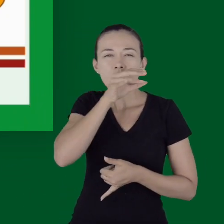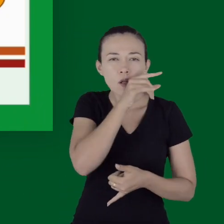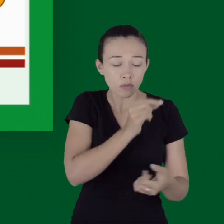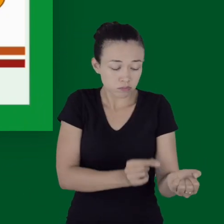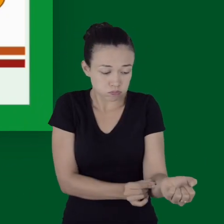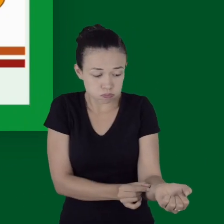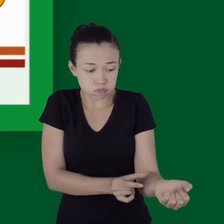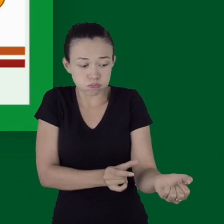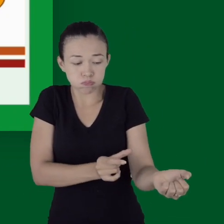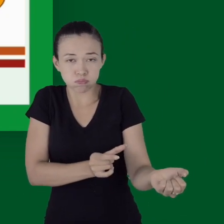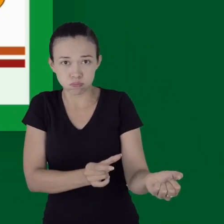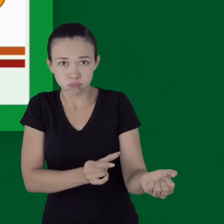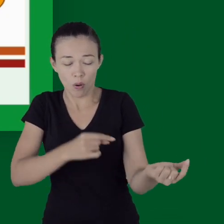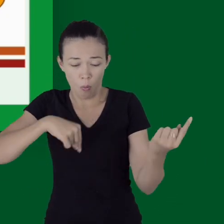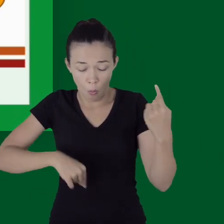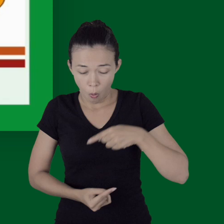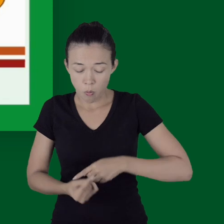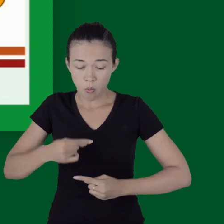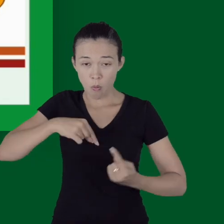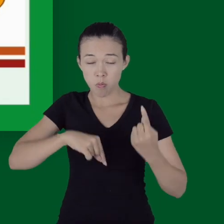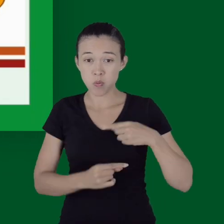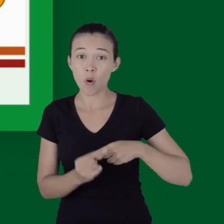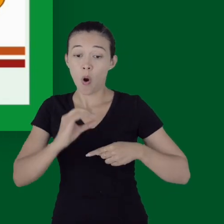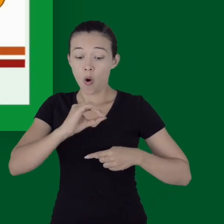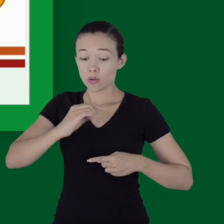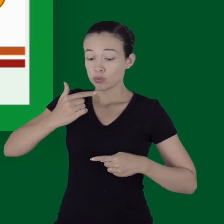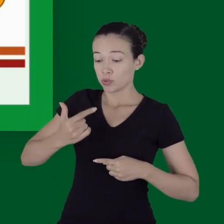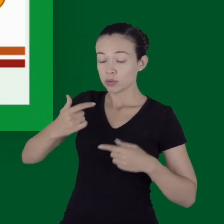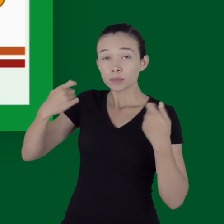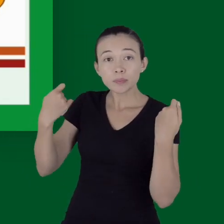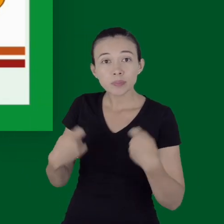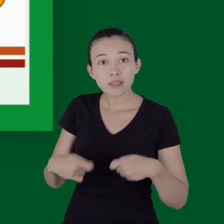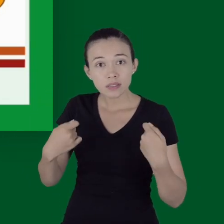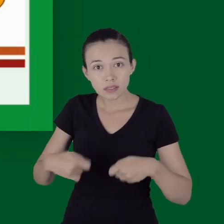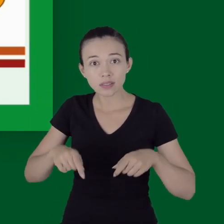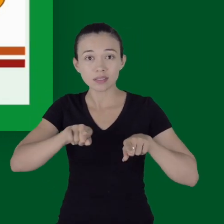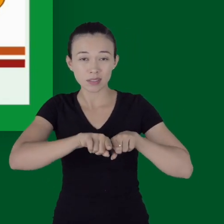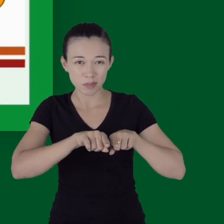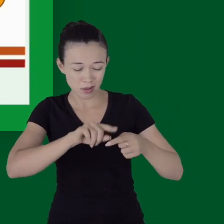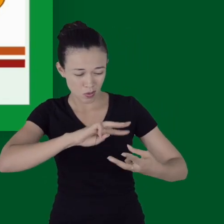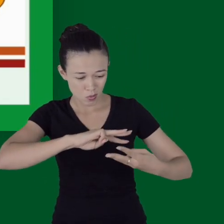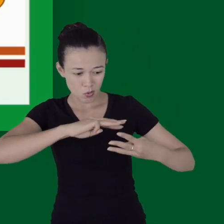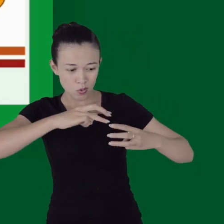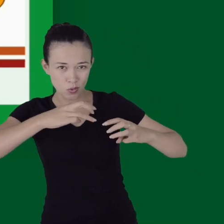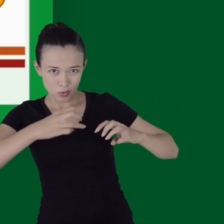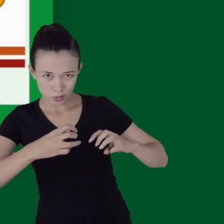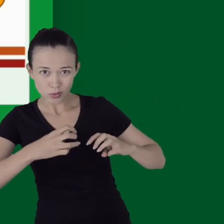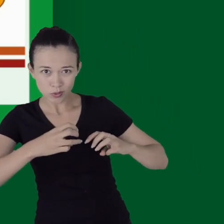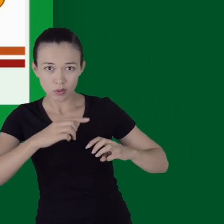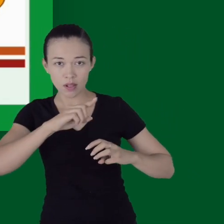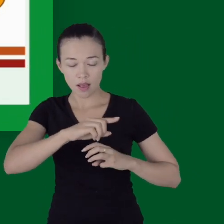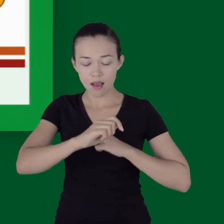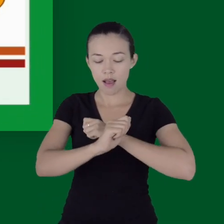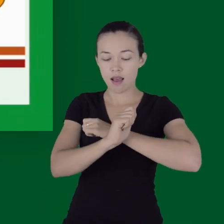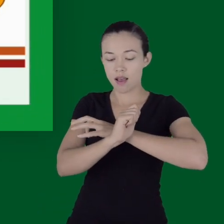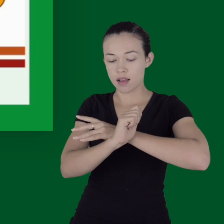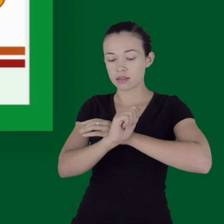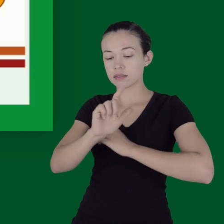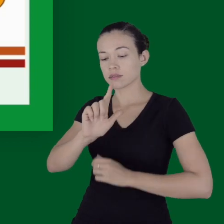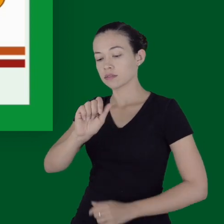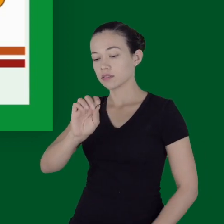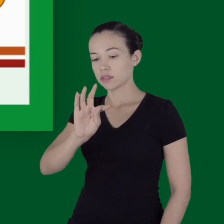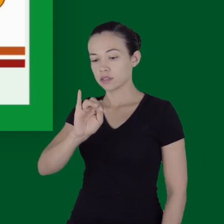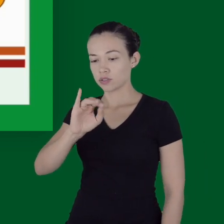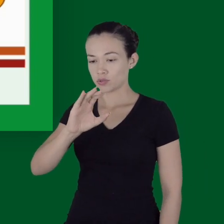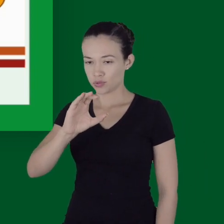e de energia e menos vasodilatação, diminuindo a demanda por oxigênio muscular e produção de ácido lático e